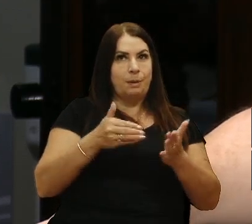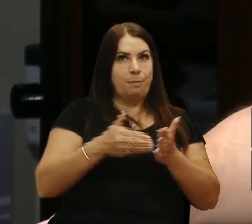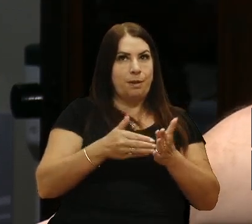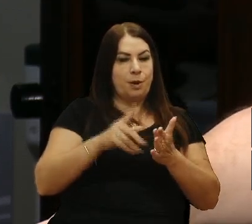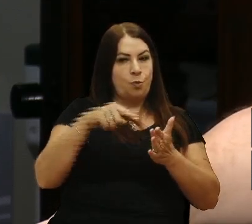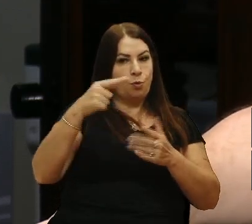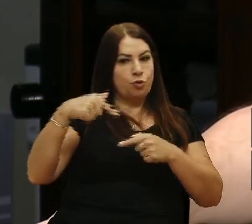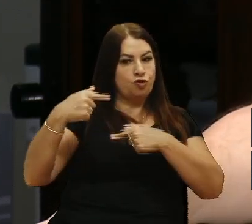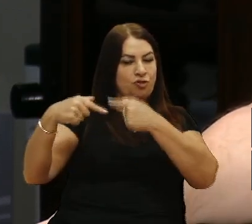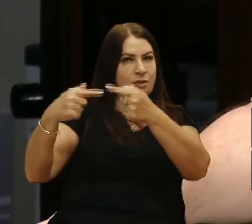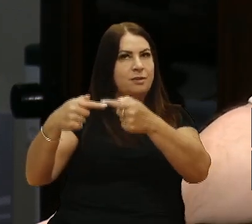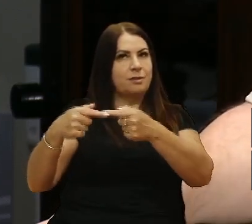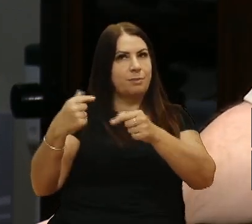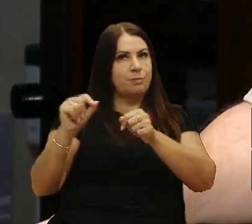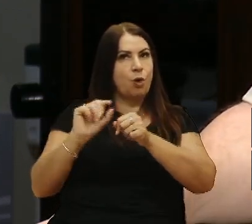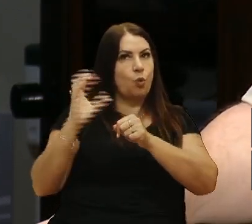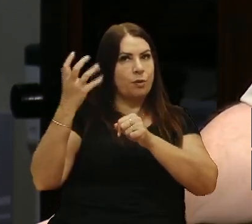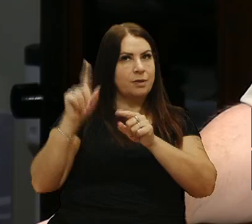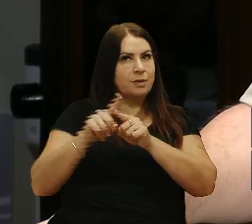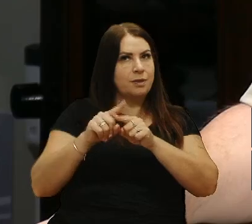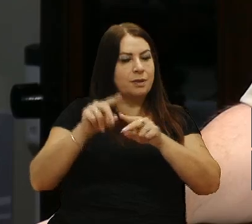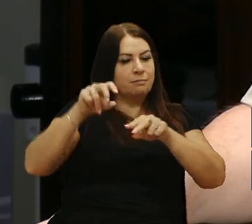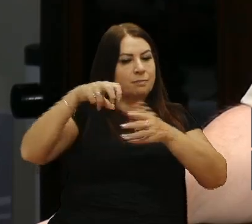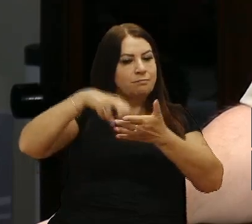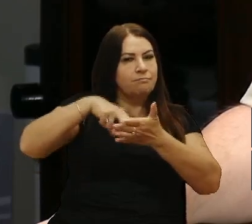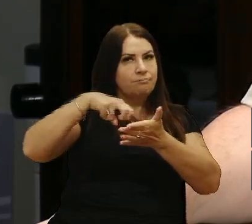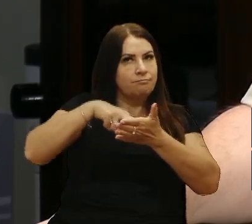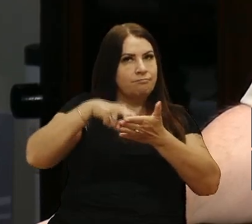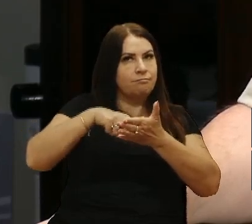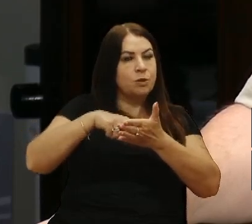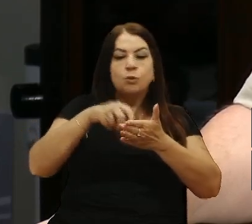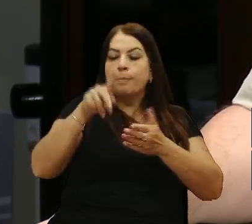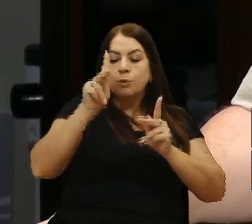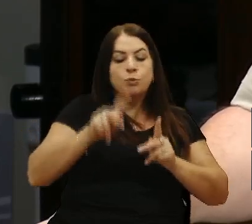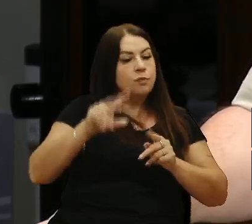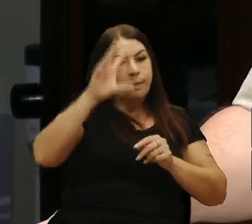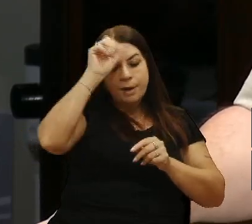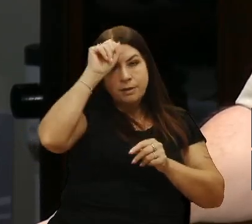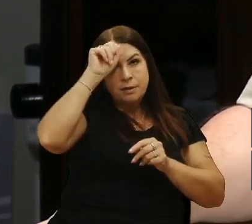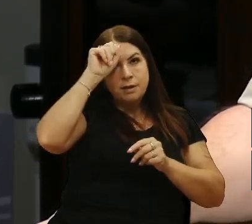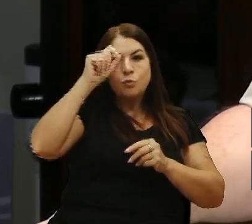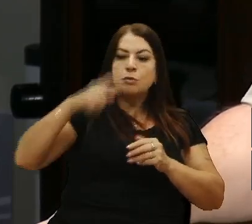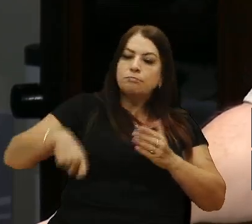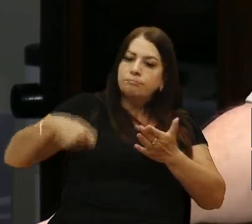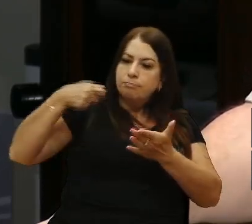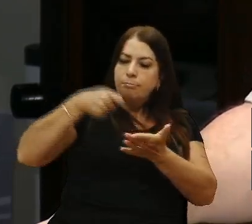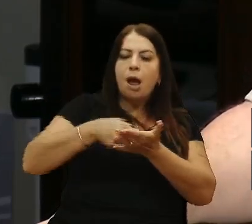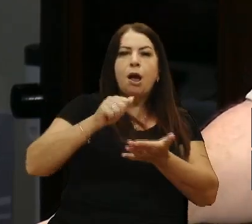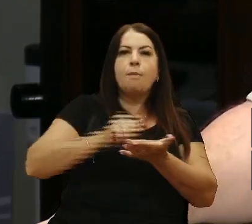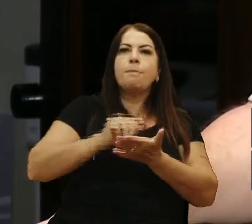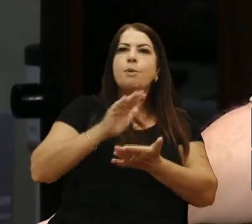outra geração, precisa acontecer também a punição, porque tem gente que só vai aprender quando dói no bolso por meio de uma multa